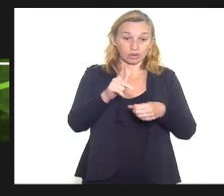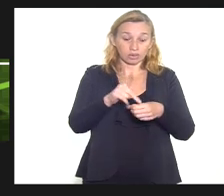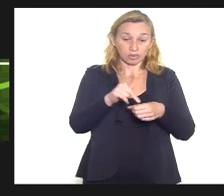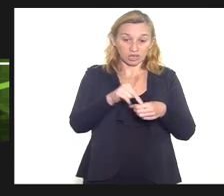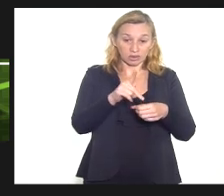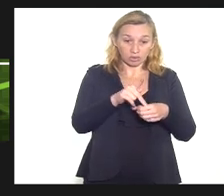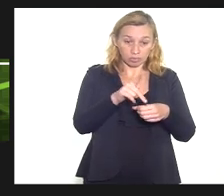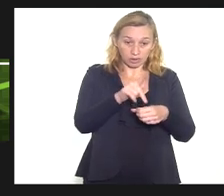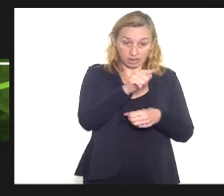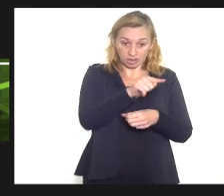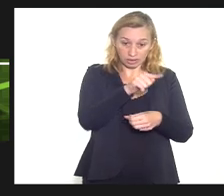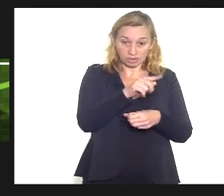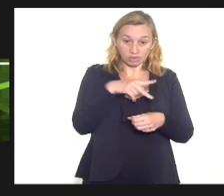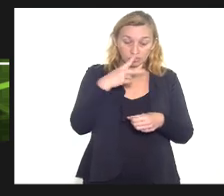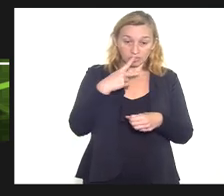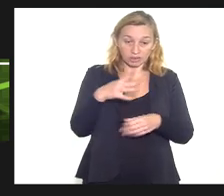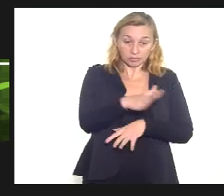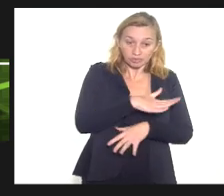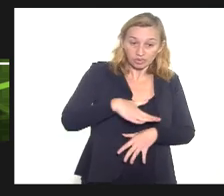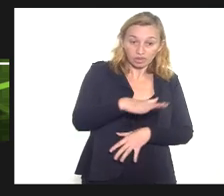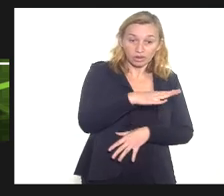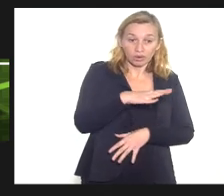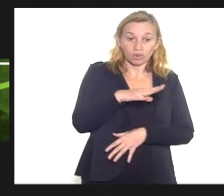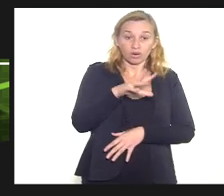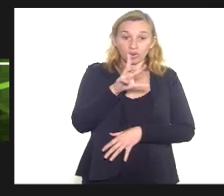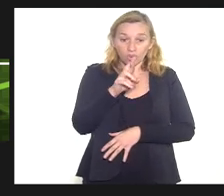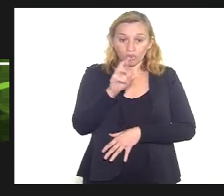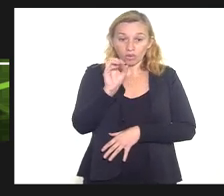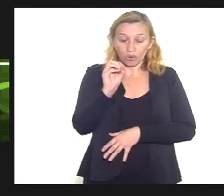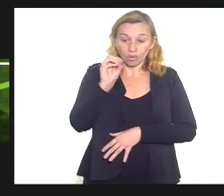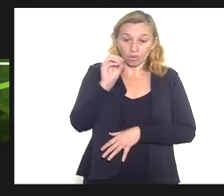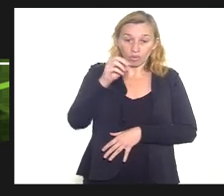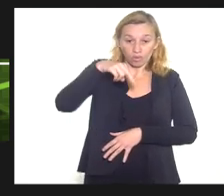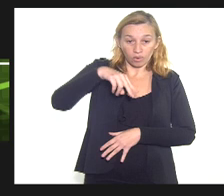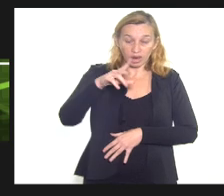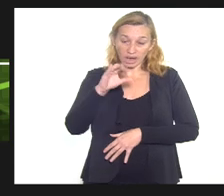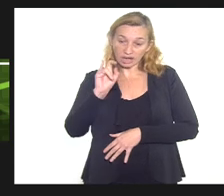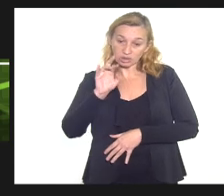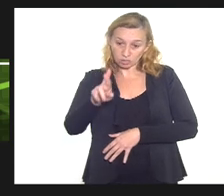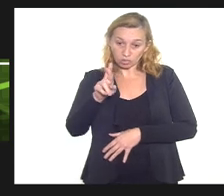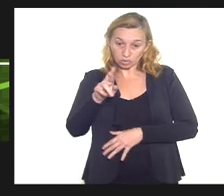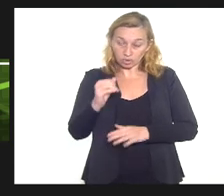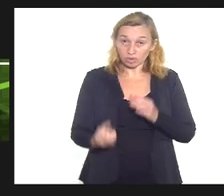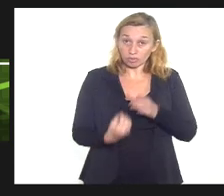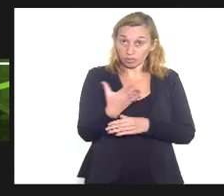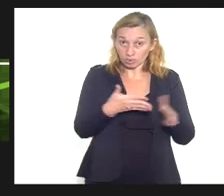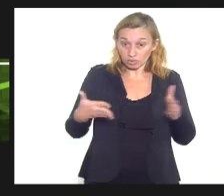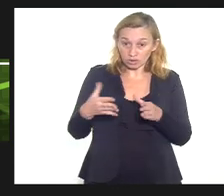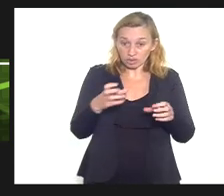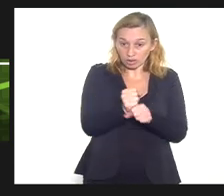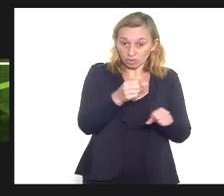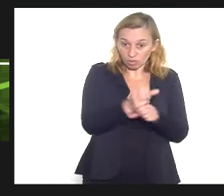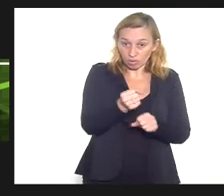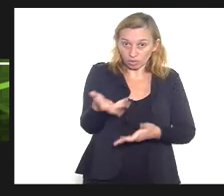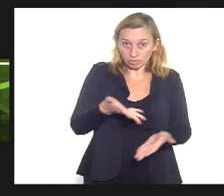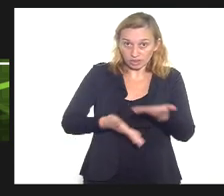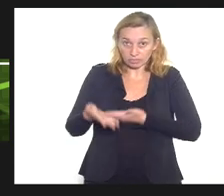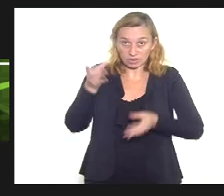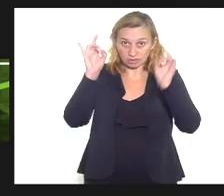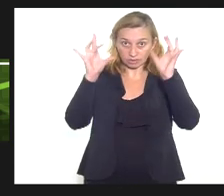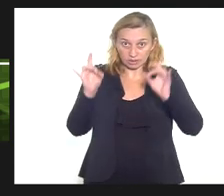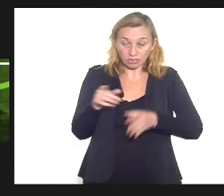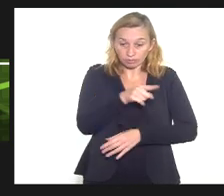e aí aqui estamos falando do campo de roncador, que é o campo que está em produção e tem cálculo de participação